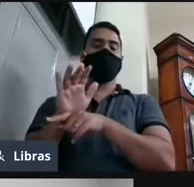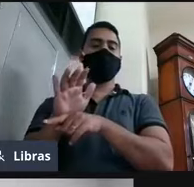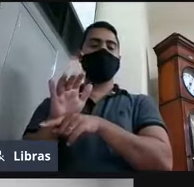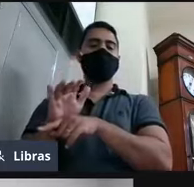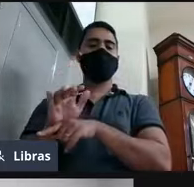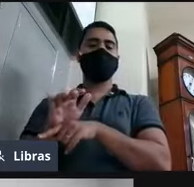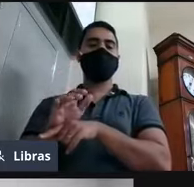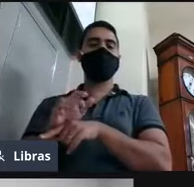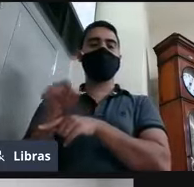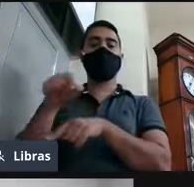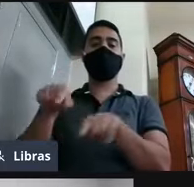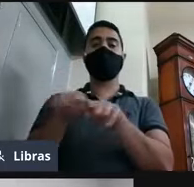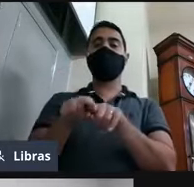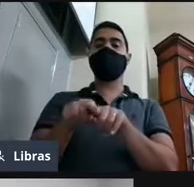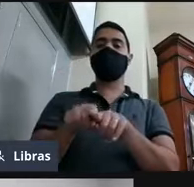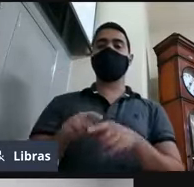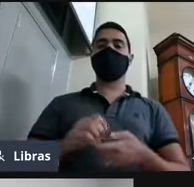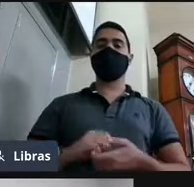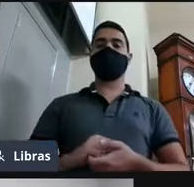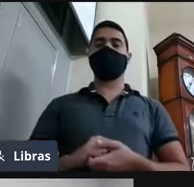direto ao exercício da docência,